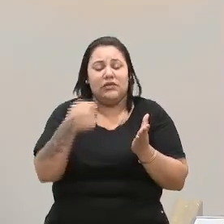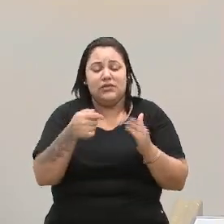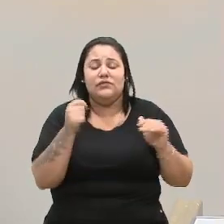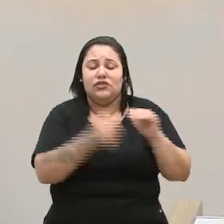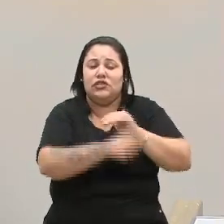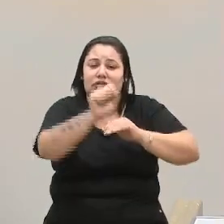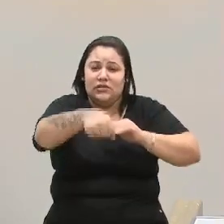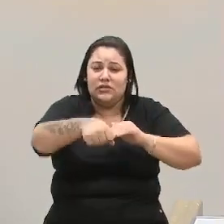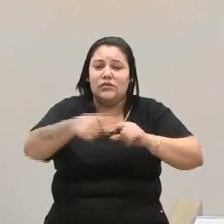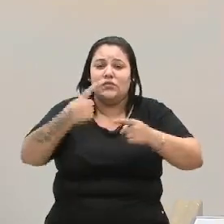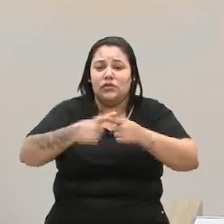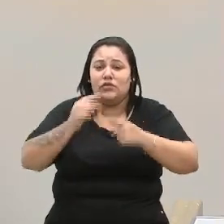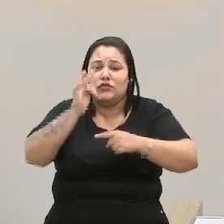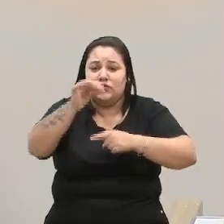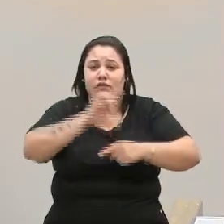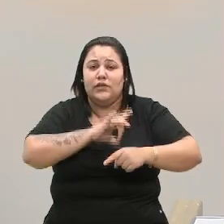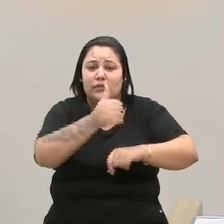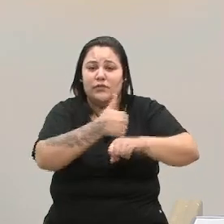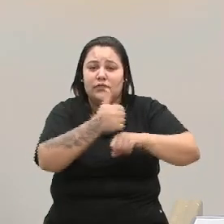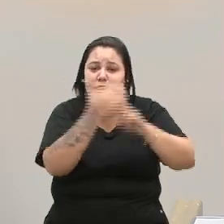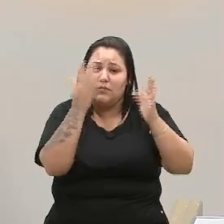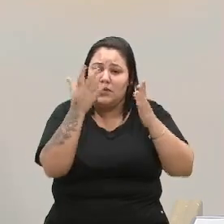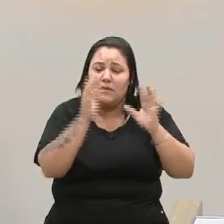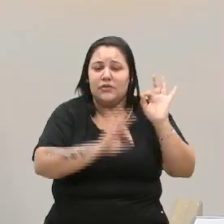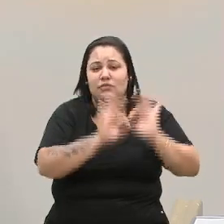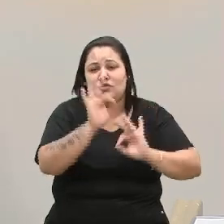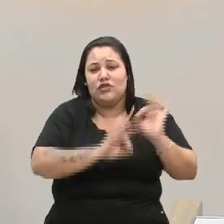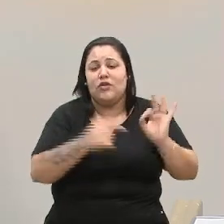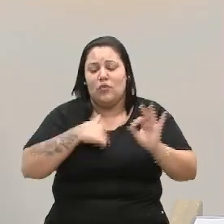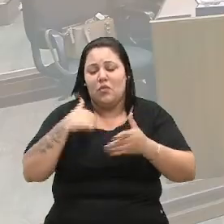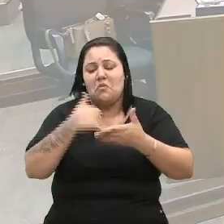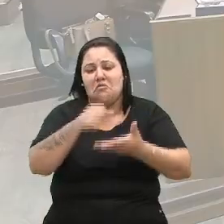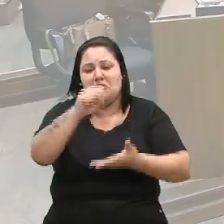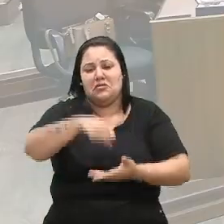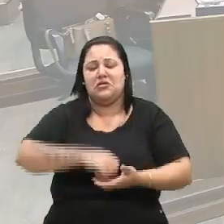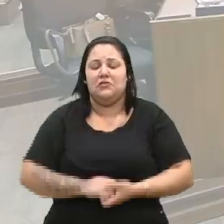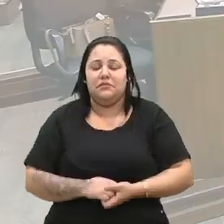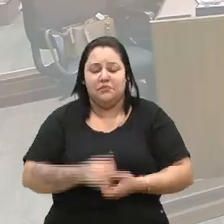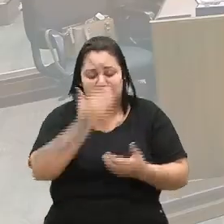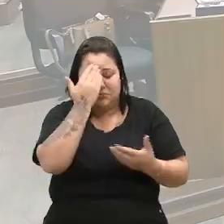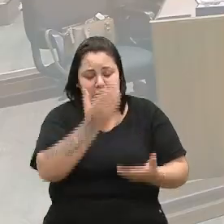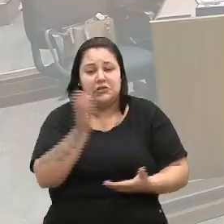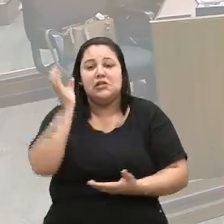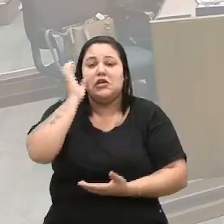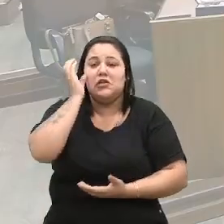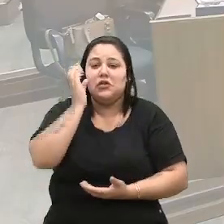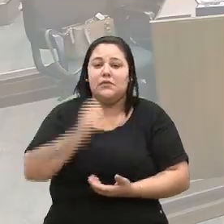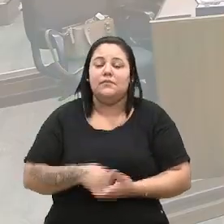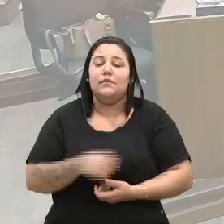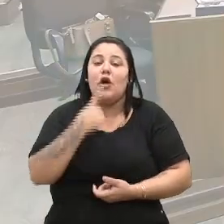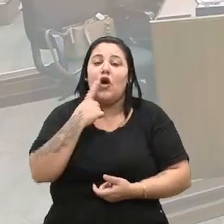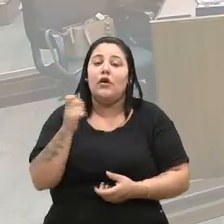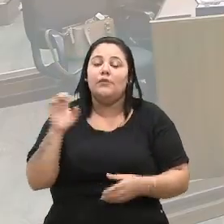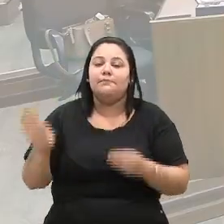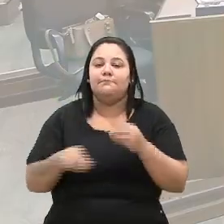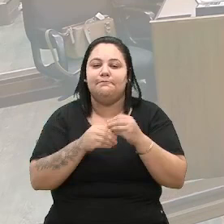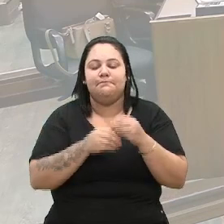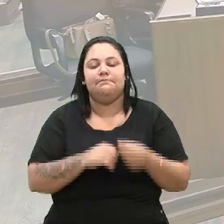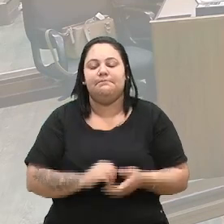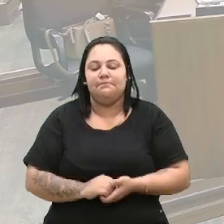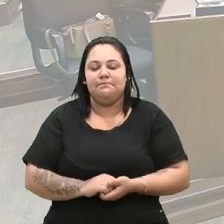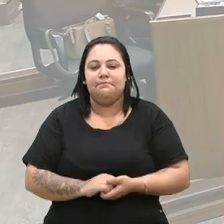projeto e conte comigo na aprovação. Obrigado, vereador Cadori. Sua parte, vereadora Rose. Também quero